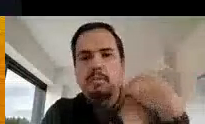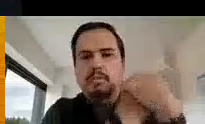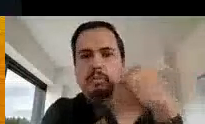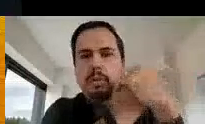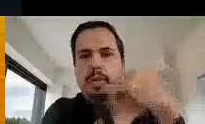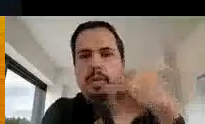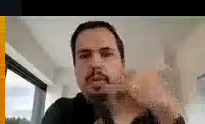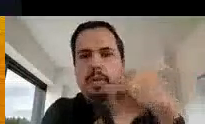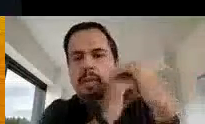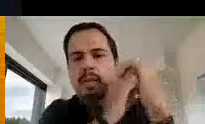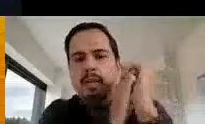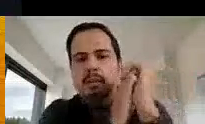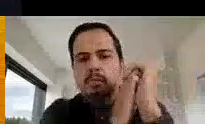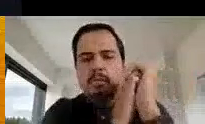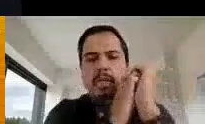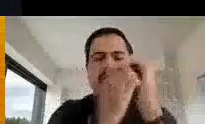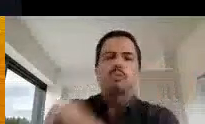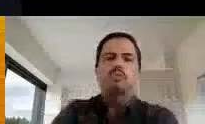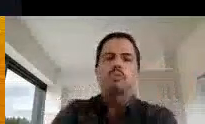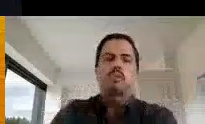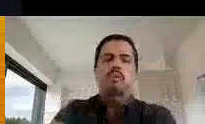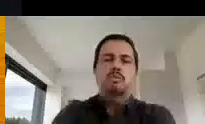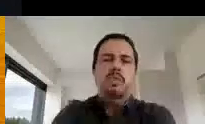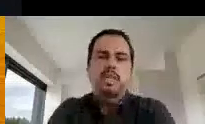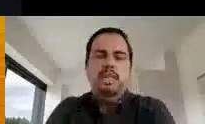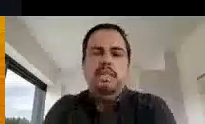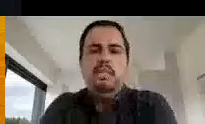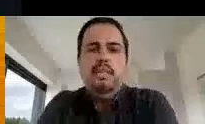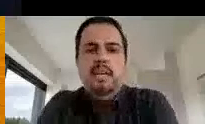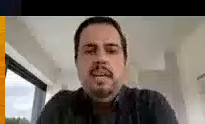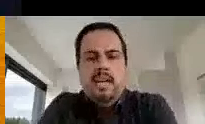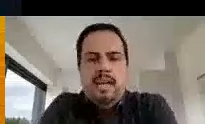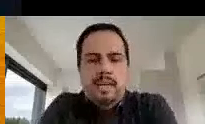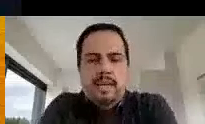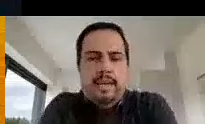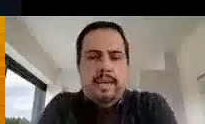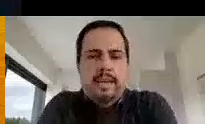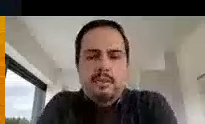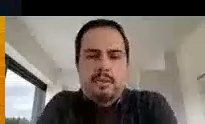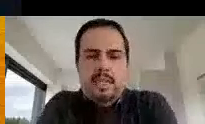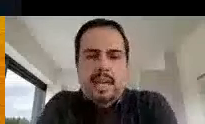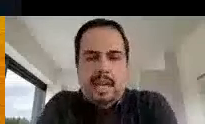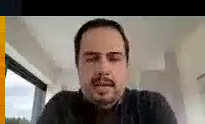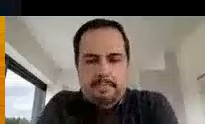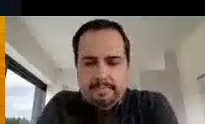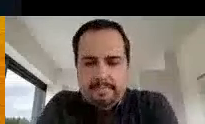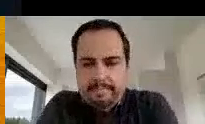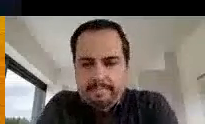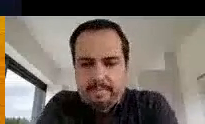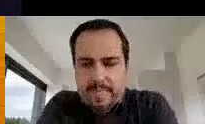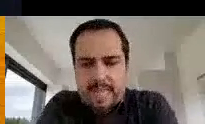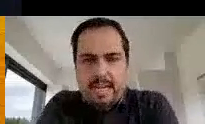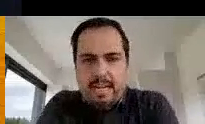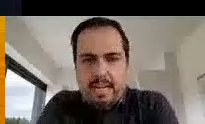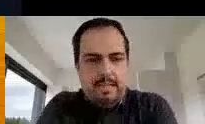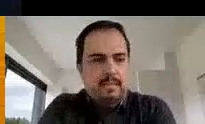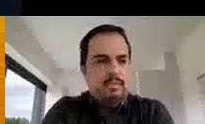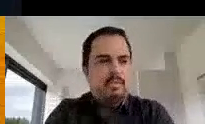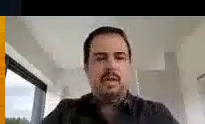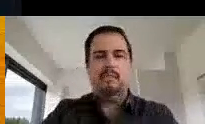né, para você conseguir operar. Nós vamos sair dos clichês, nós vamos entrar